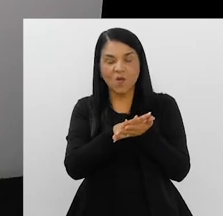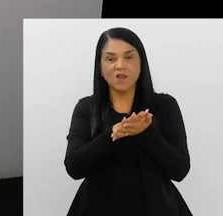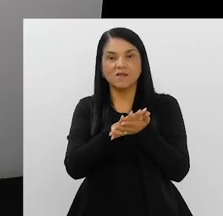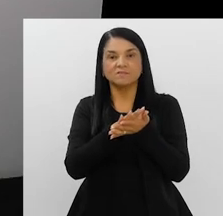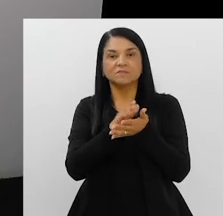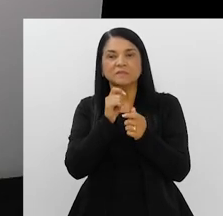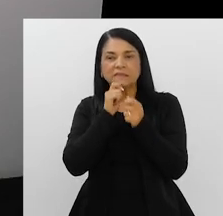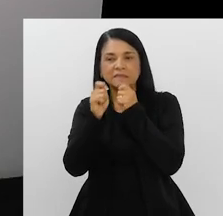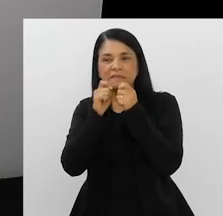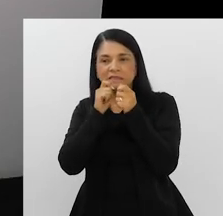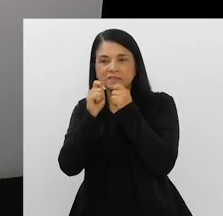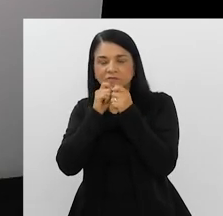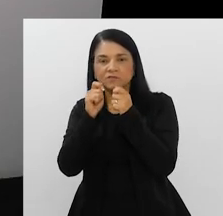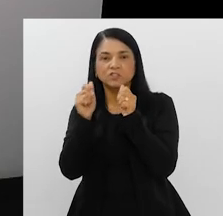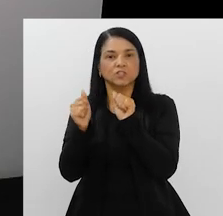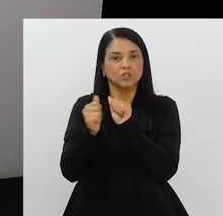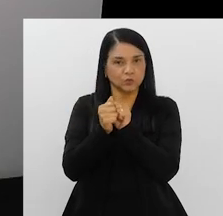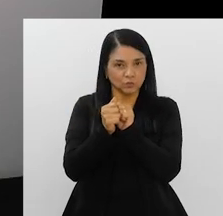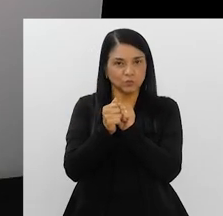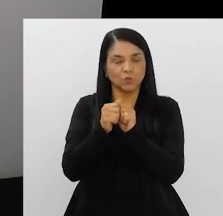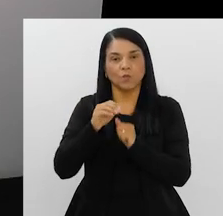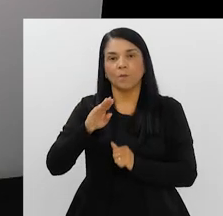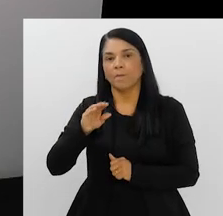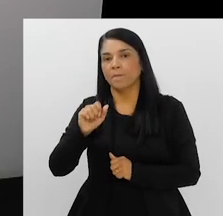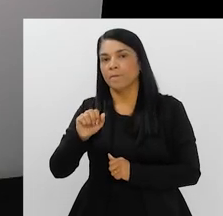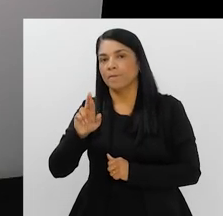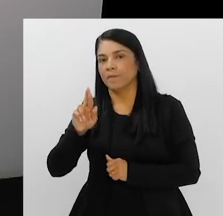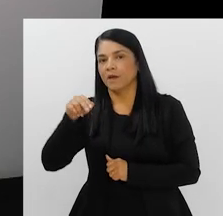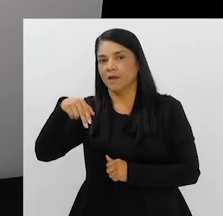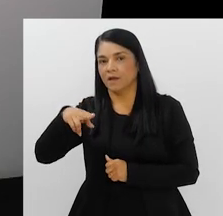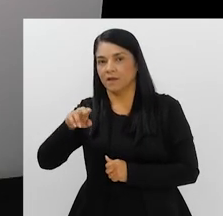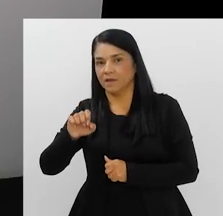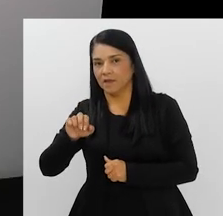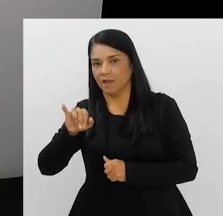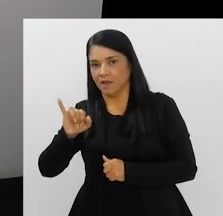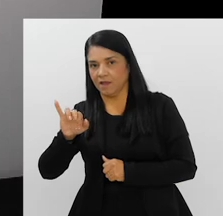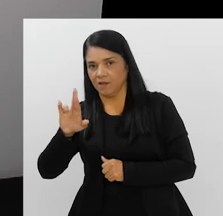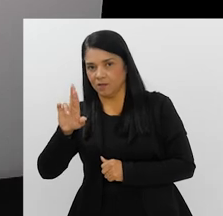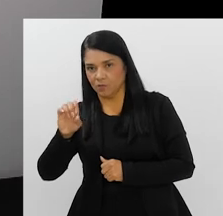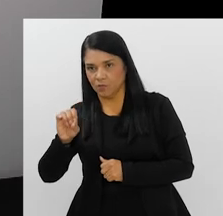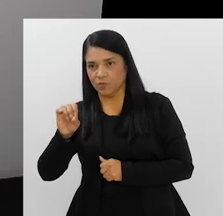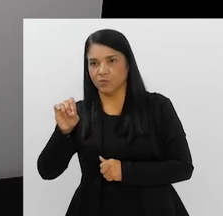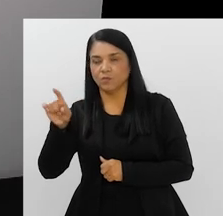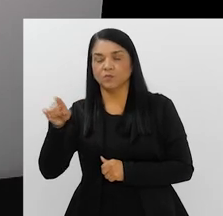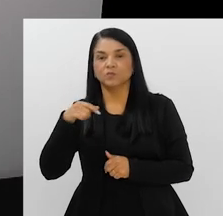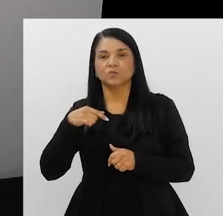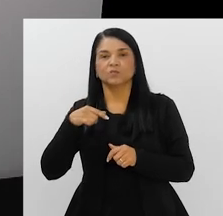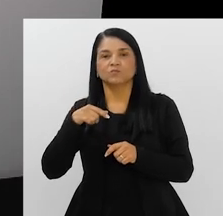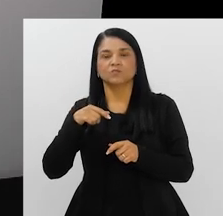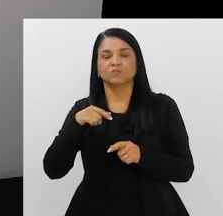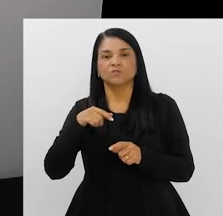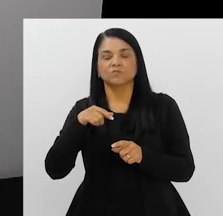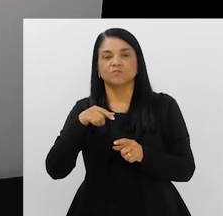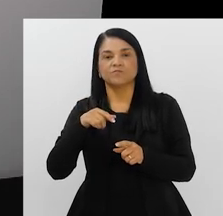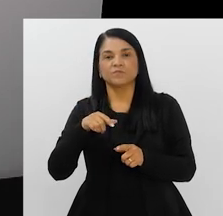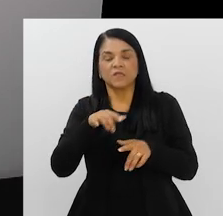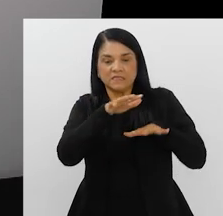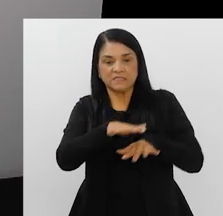fizeram, né? Ele e o barqueiro, lá no No M do Sambódromo? Ali,